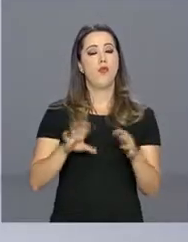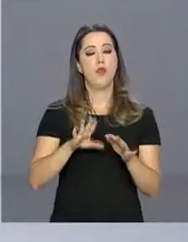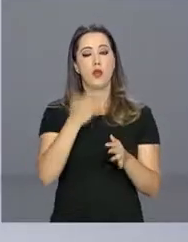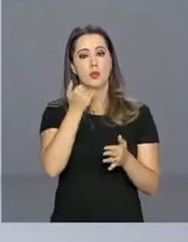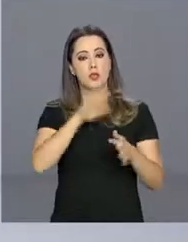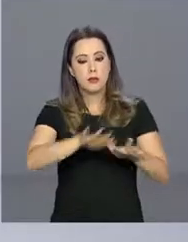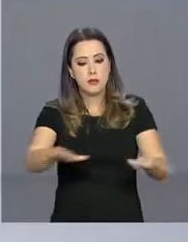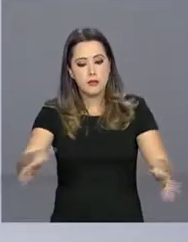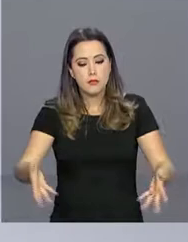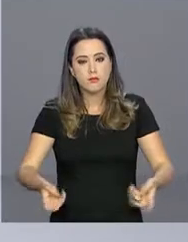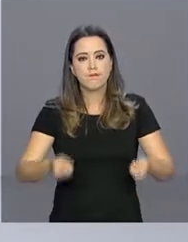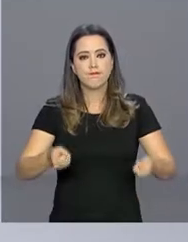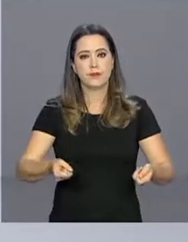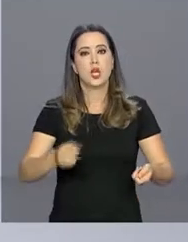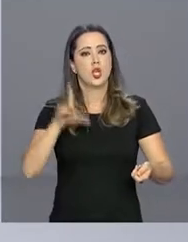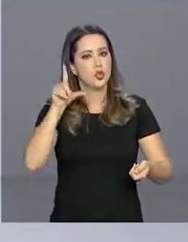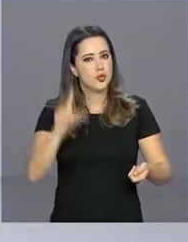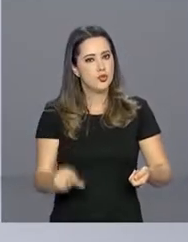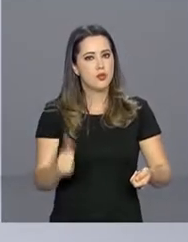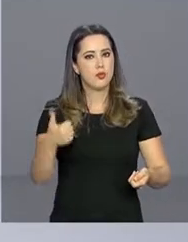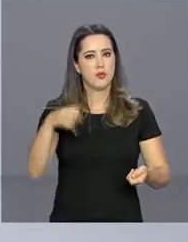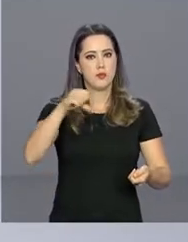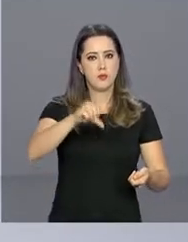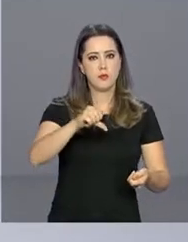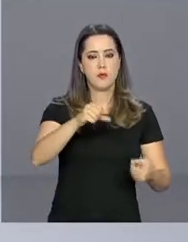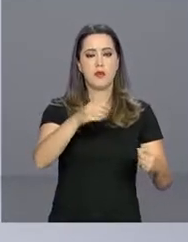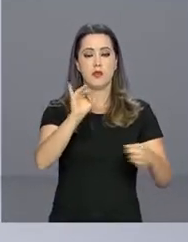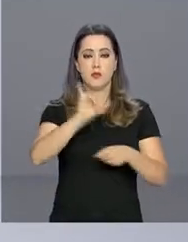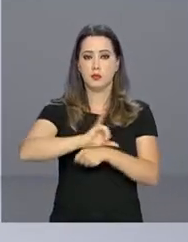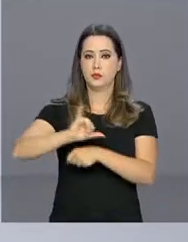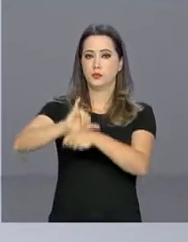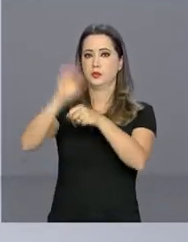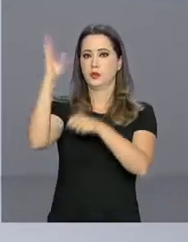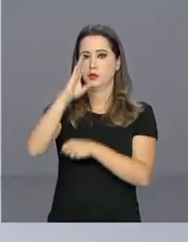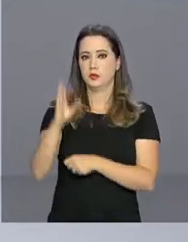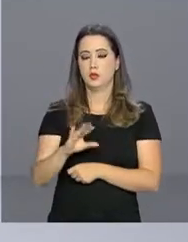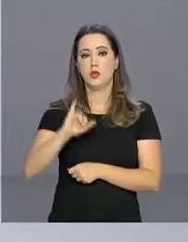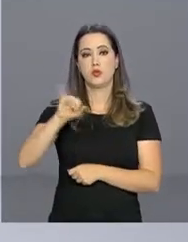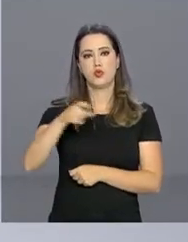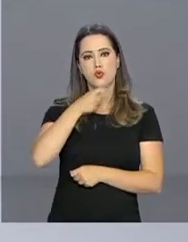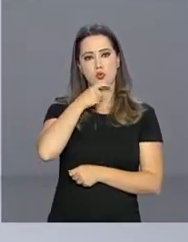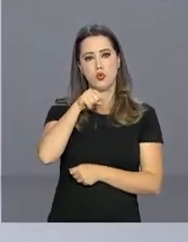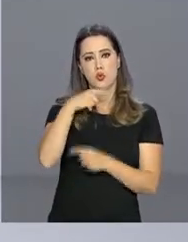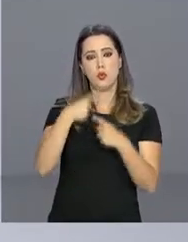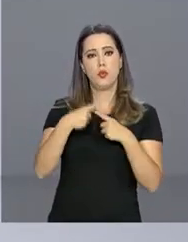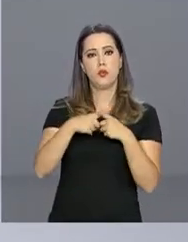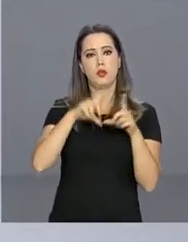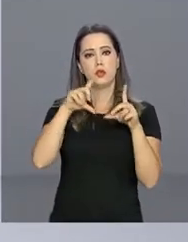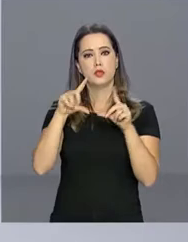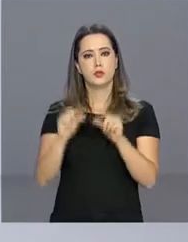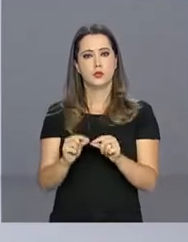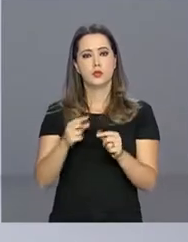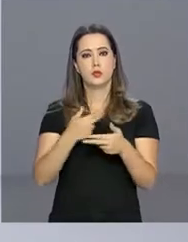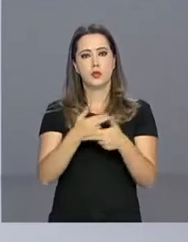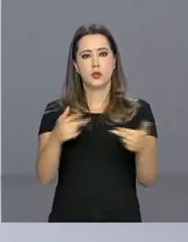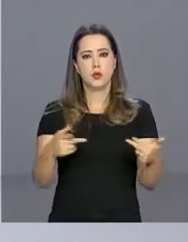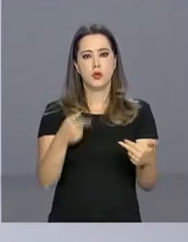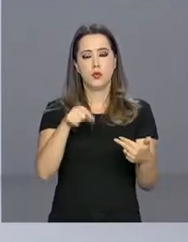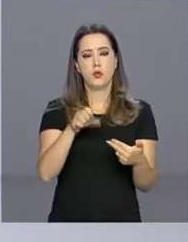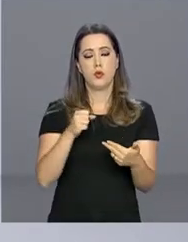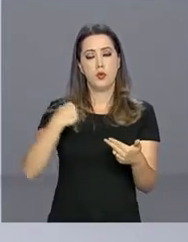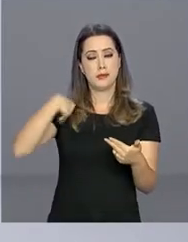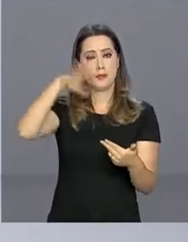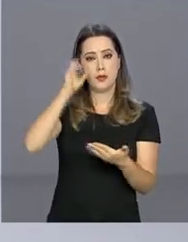básica caiu em 19 capitais brasileiras no mês de julho. A redução foi por causa do aumento da oferta de produtos e as